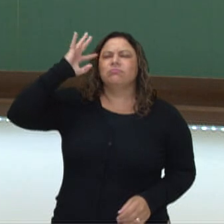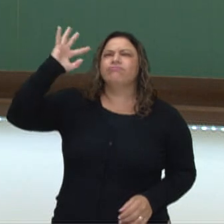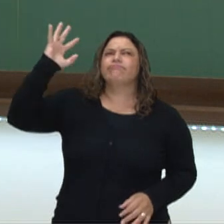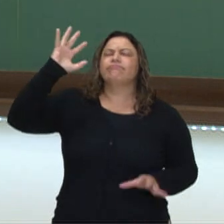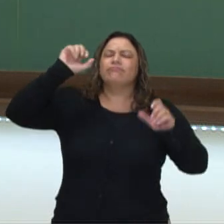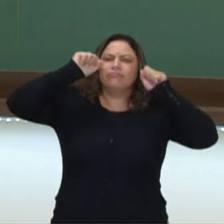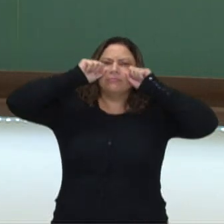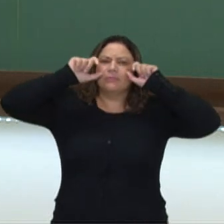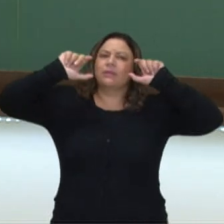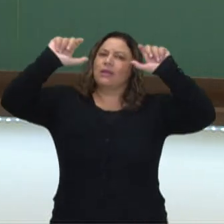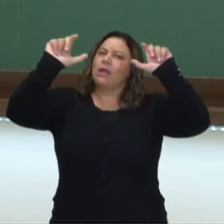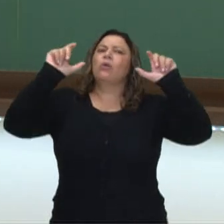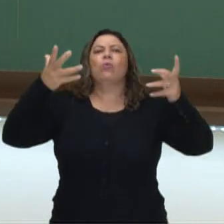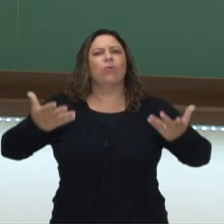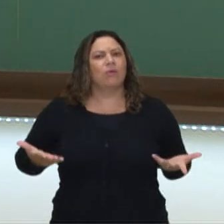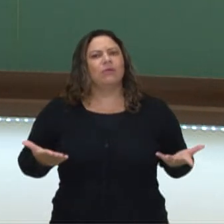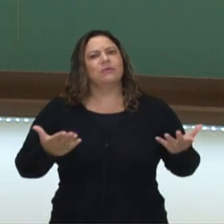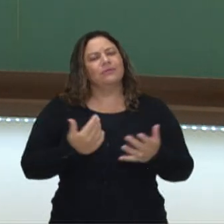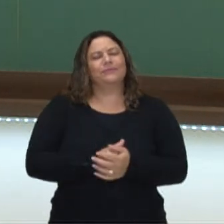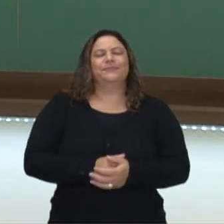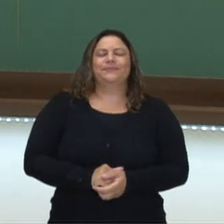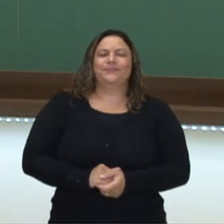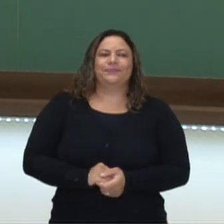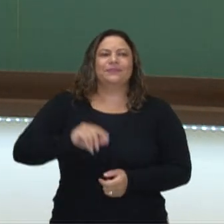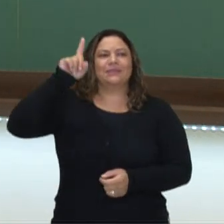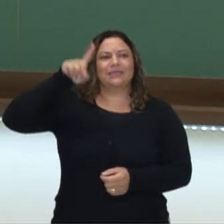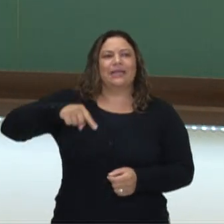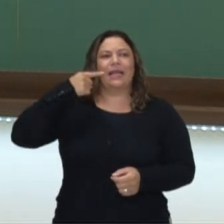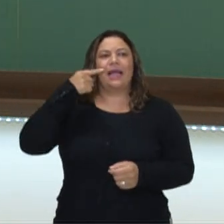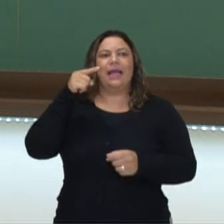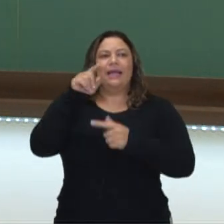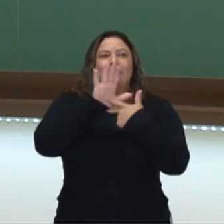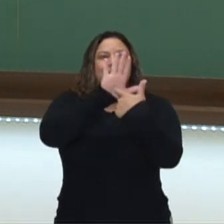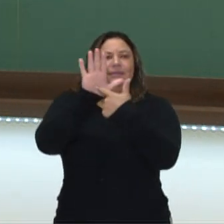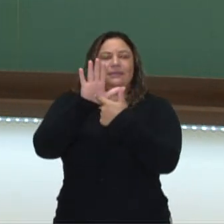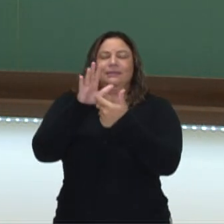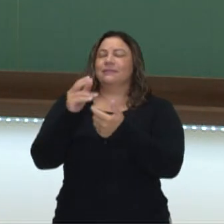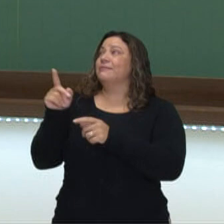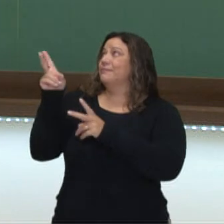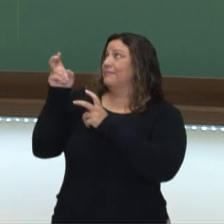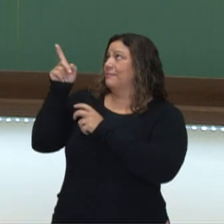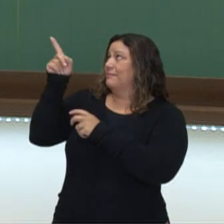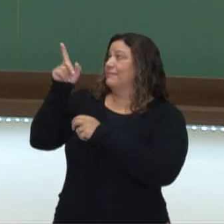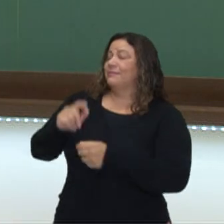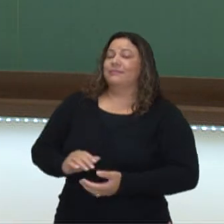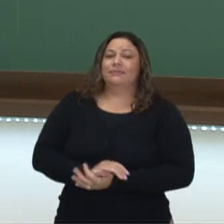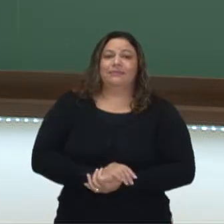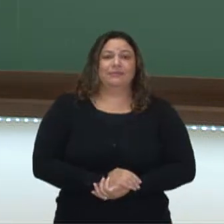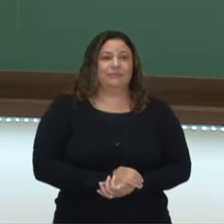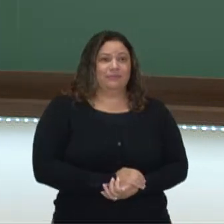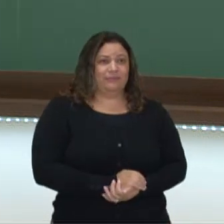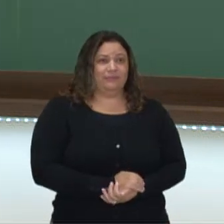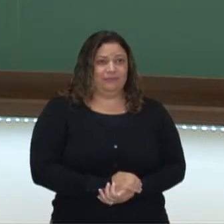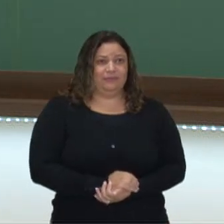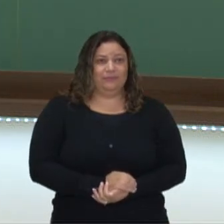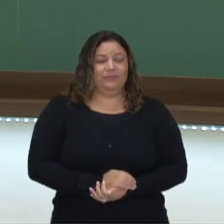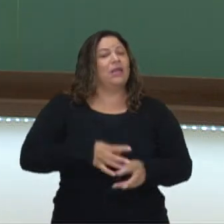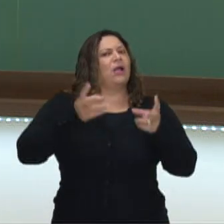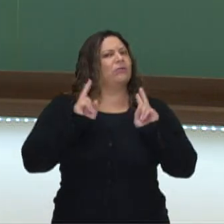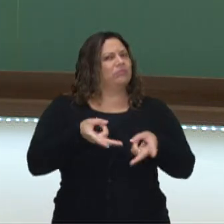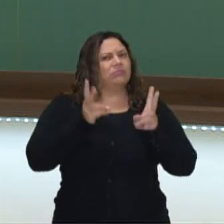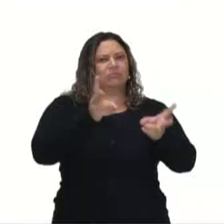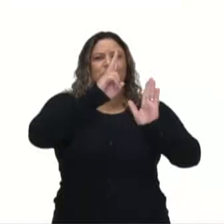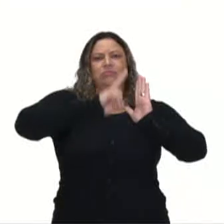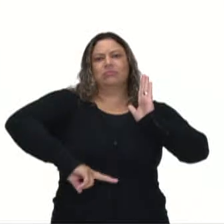nossa iconografia diz aqui à esquerda, nessa representação estilizada. Pois bem, vamos continuar a nossa